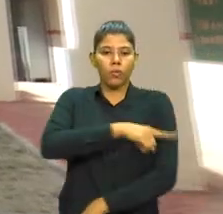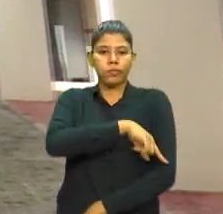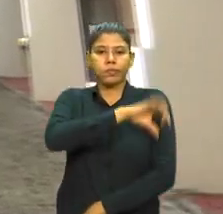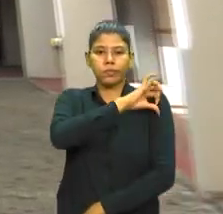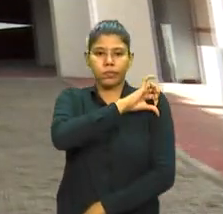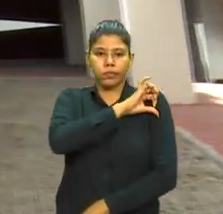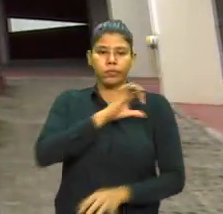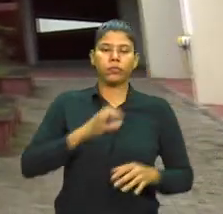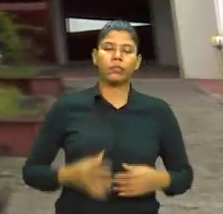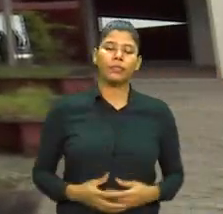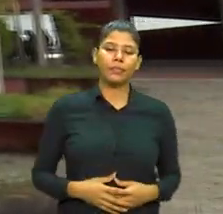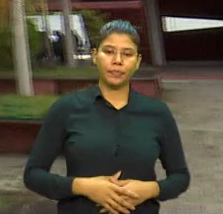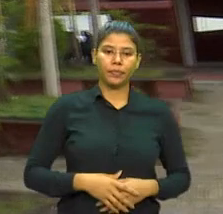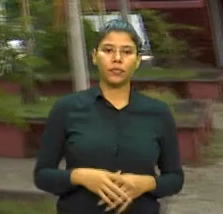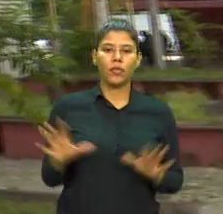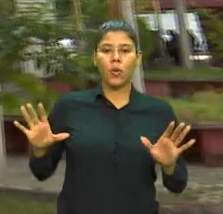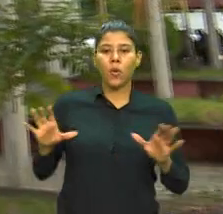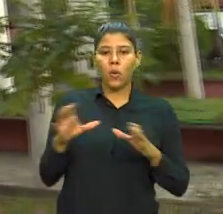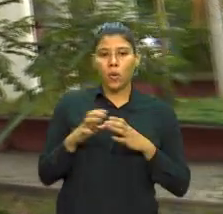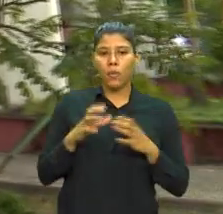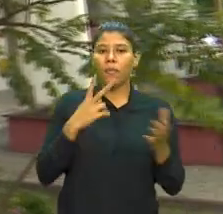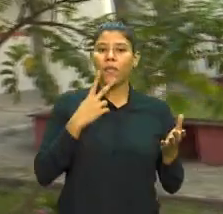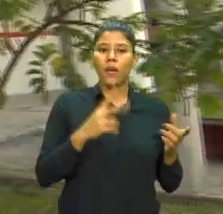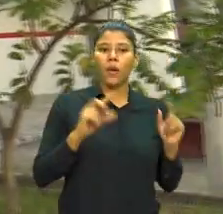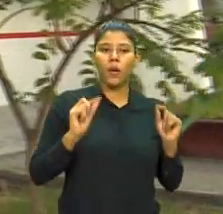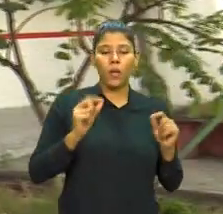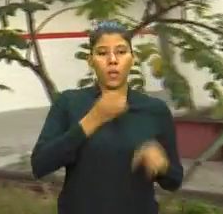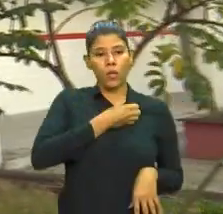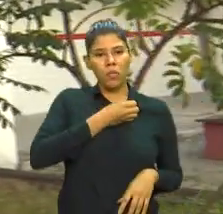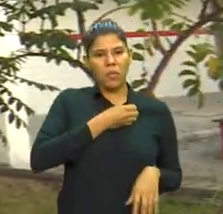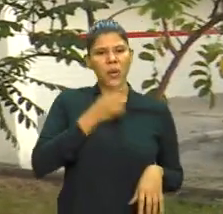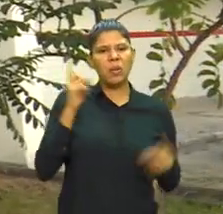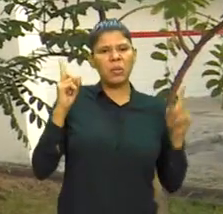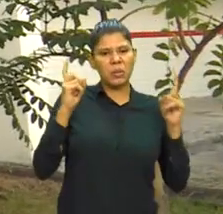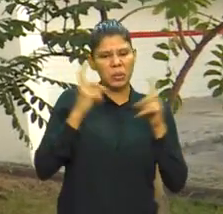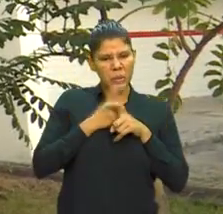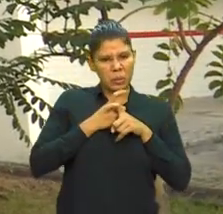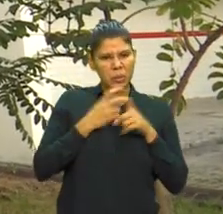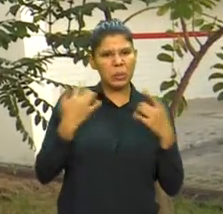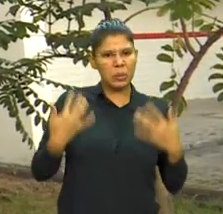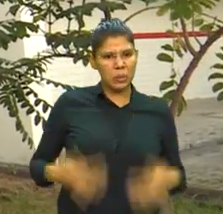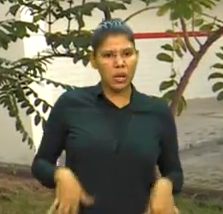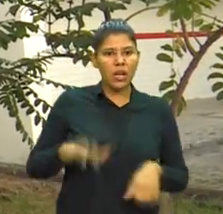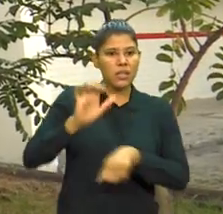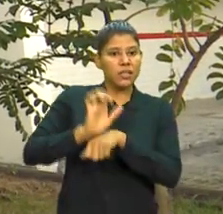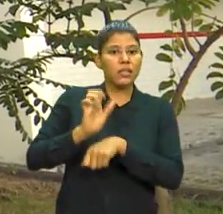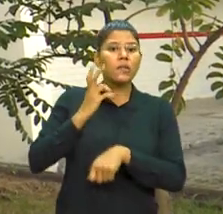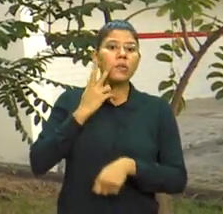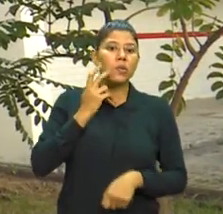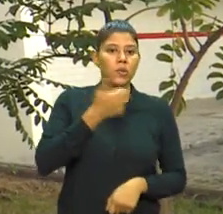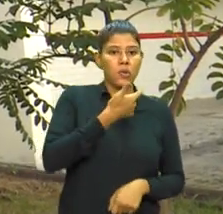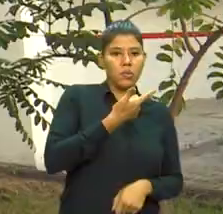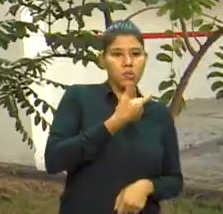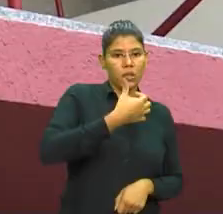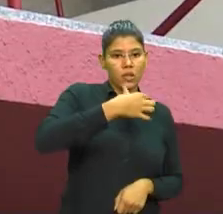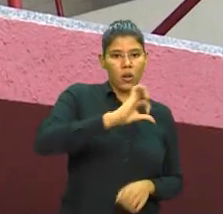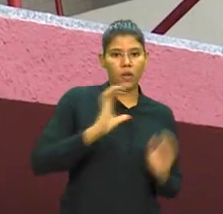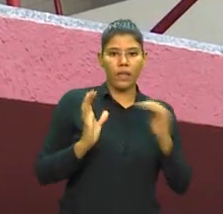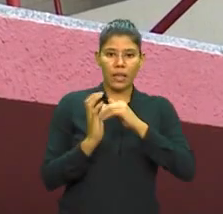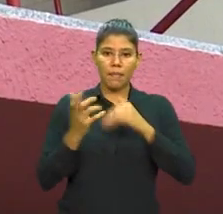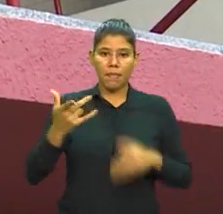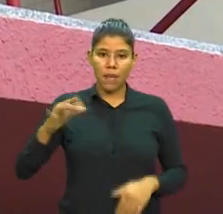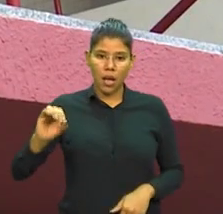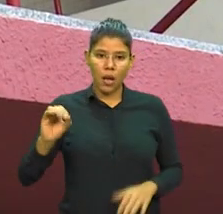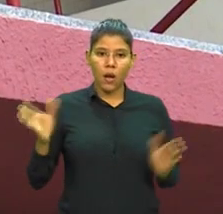especialistas alertam que os números são preocupantes só no Ceará de 2019 a Maio deste ano